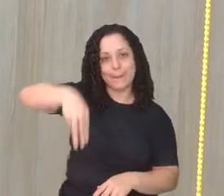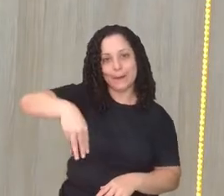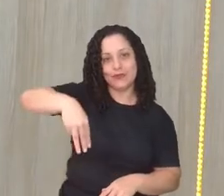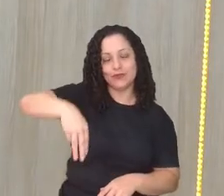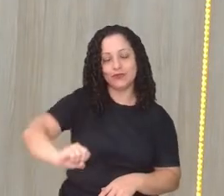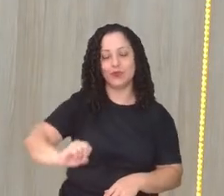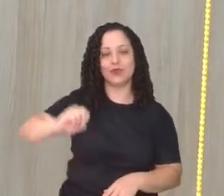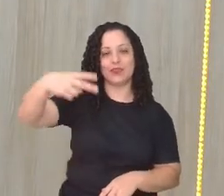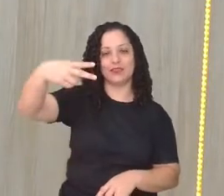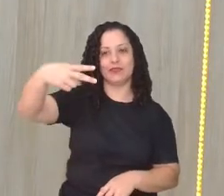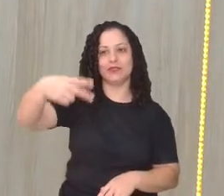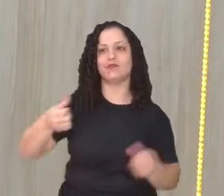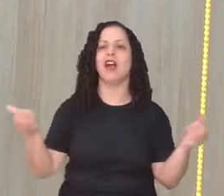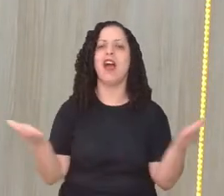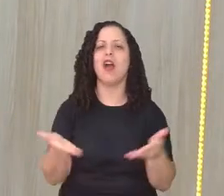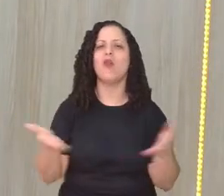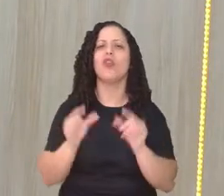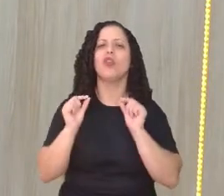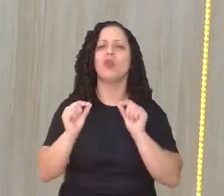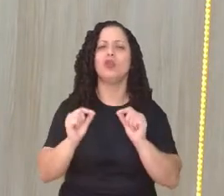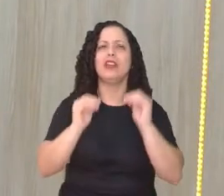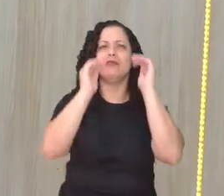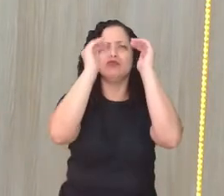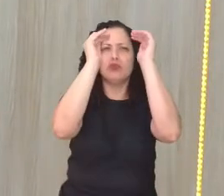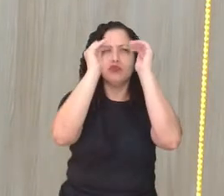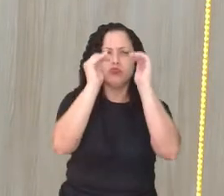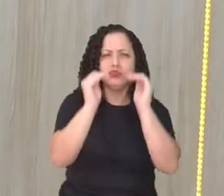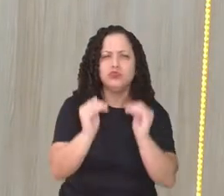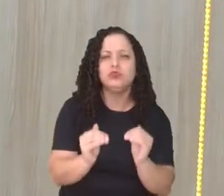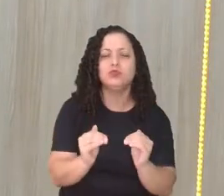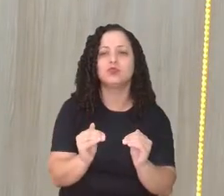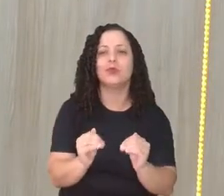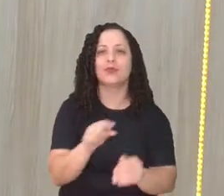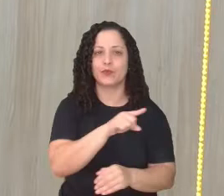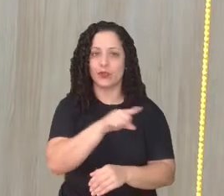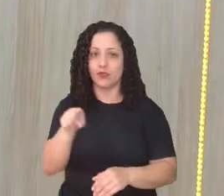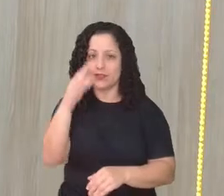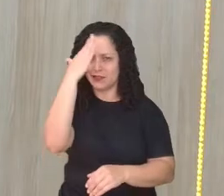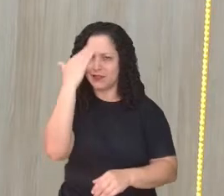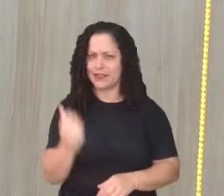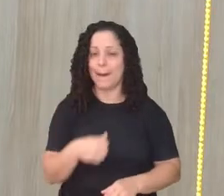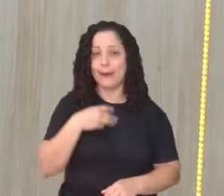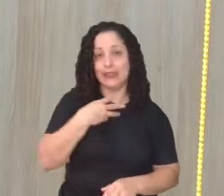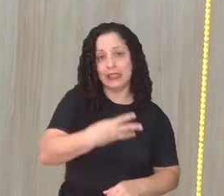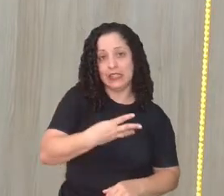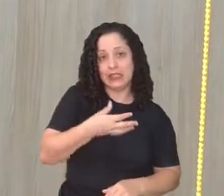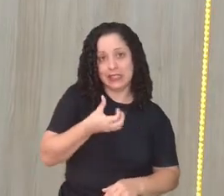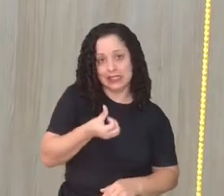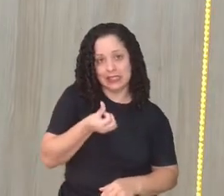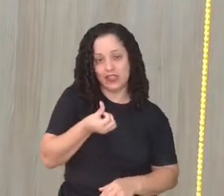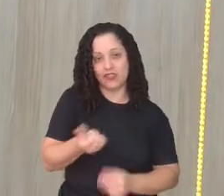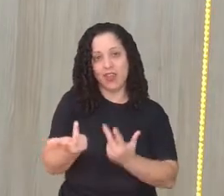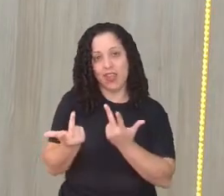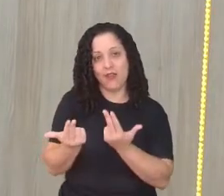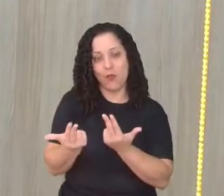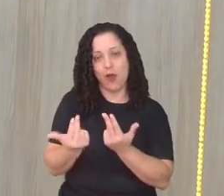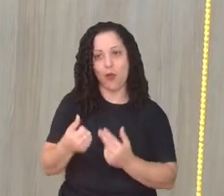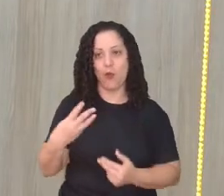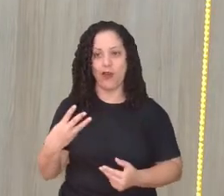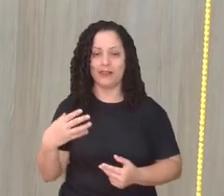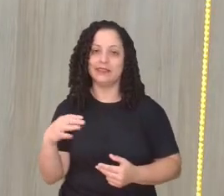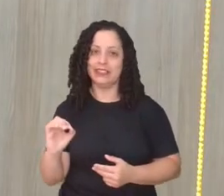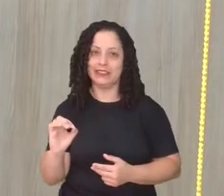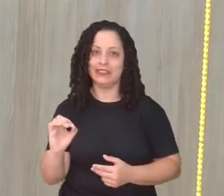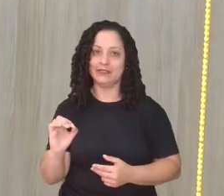decomposição. Eu sei, e você também sabe, que 36 é a mesma coisa que 30, que é a